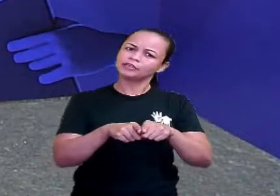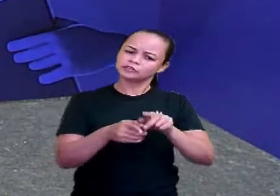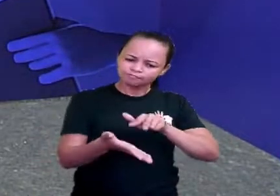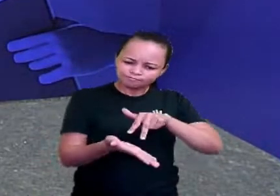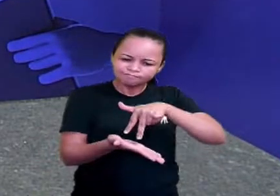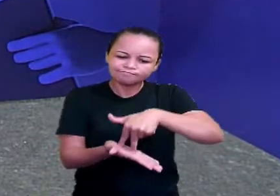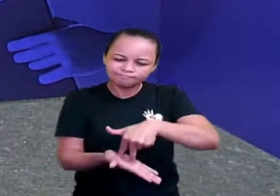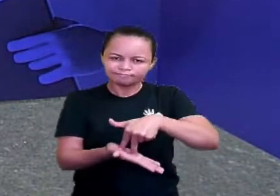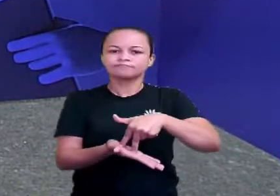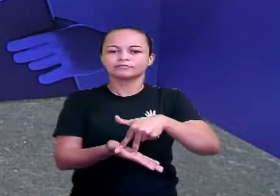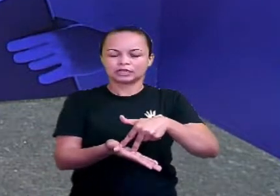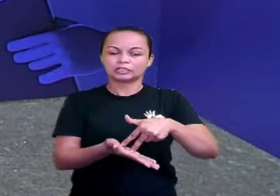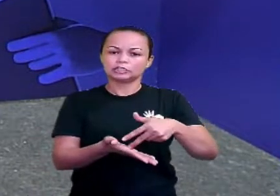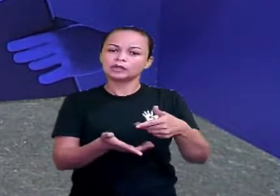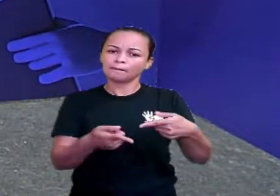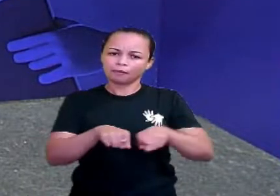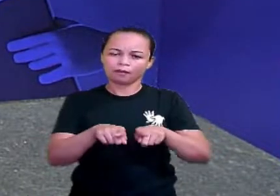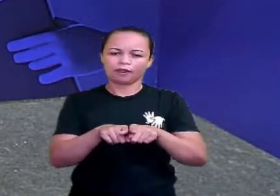pessoas também, certo?